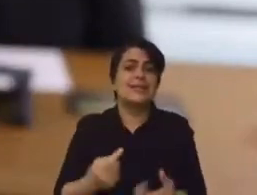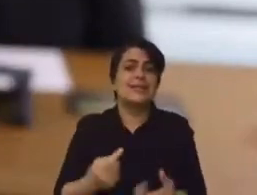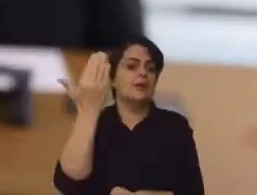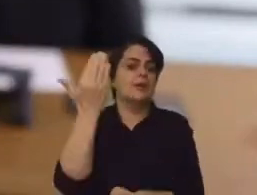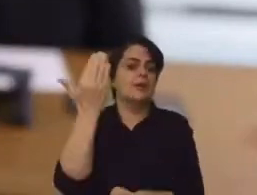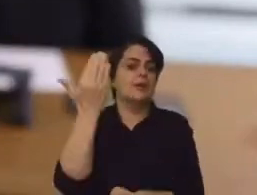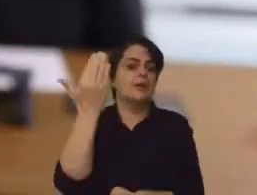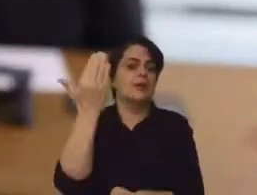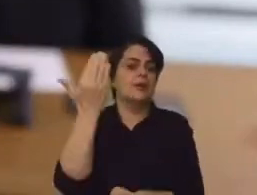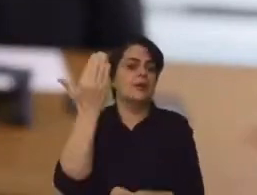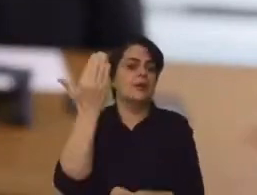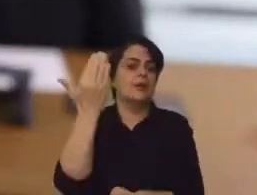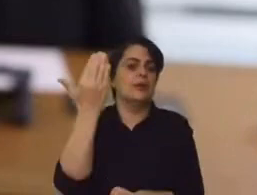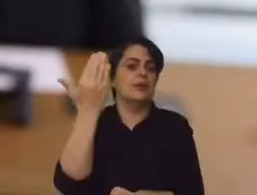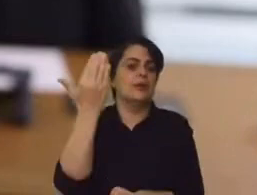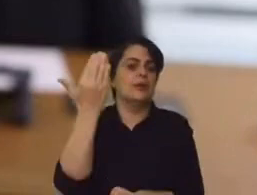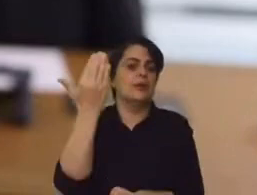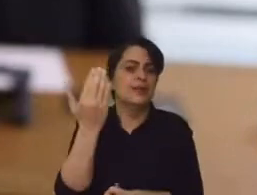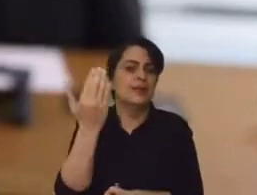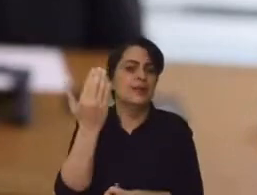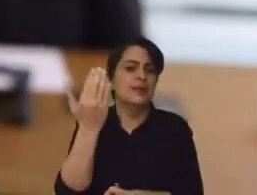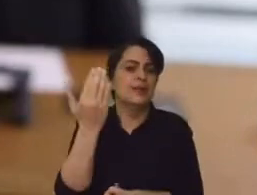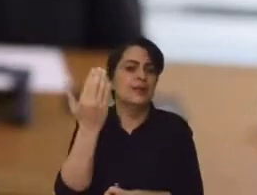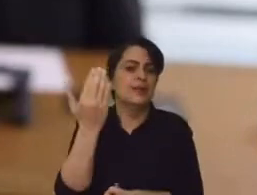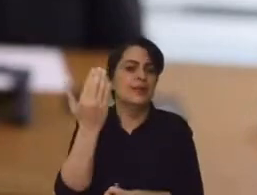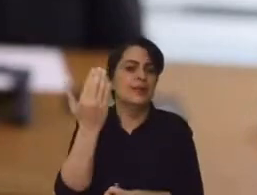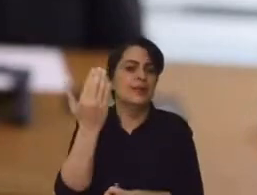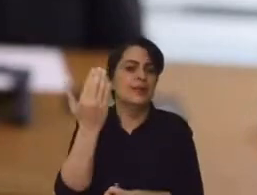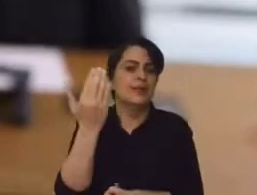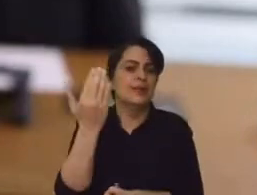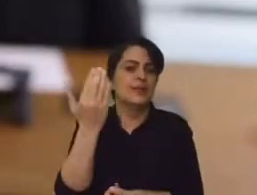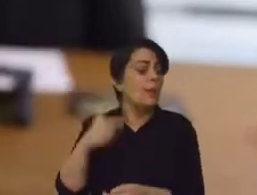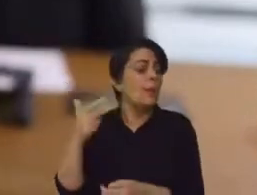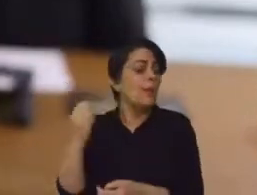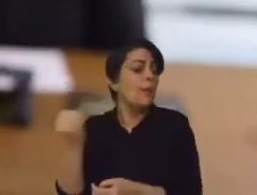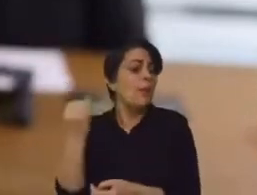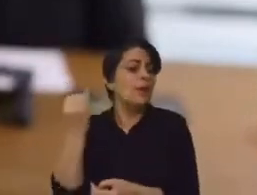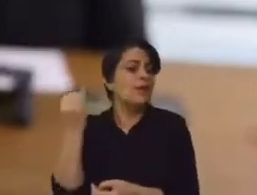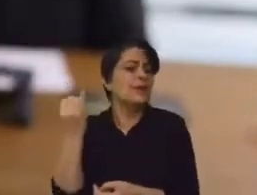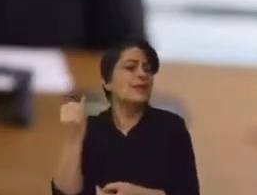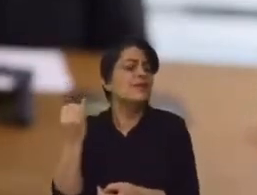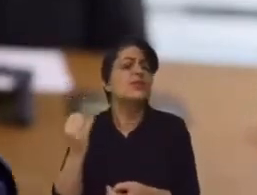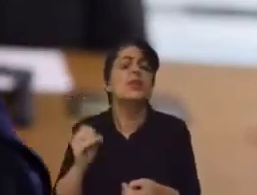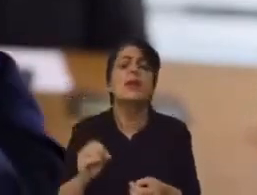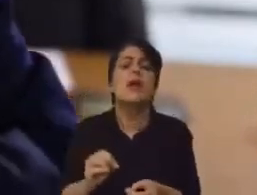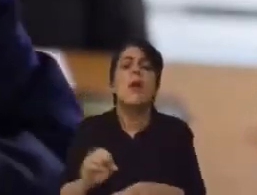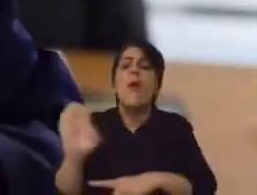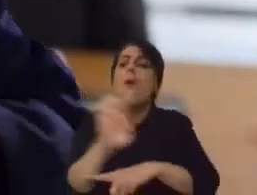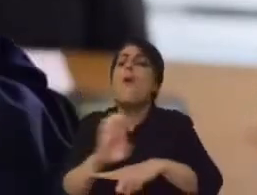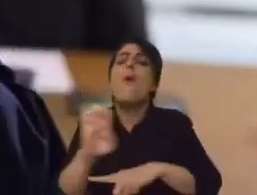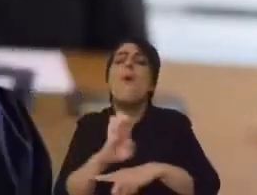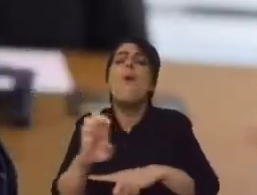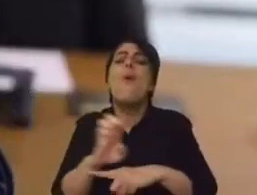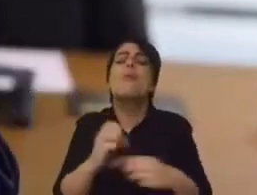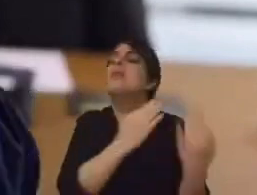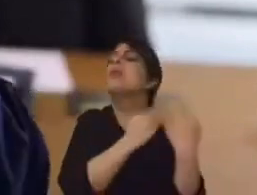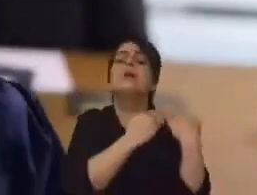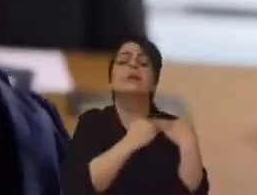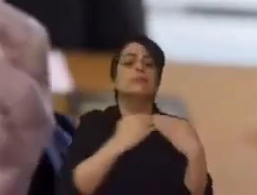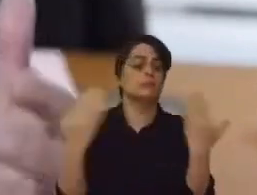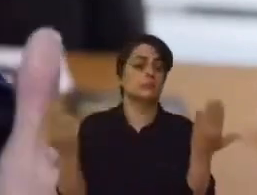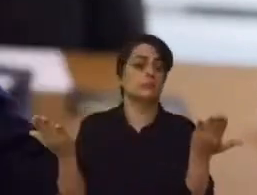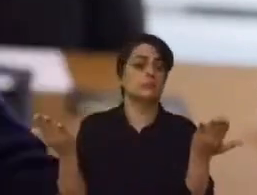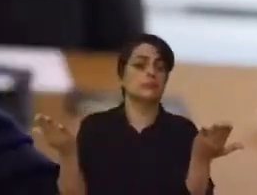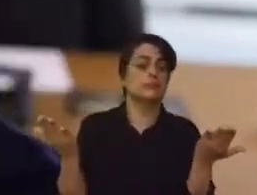E aí entra uma coisa importante, Sérgio, que é uma dúvida que eu tenho, é o papel do Estado. Na hora que você tiver um agrupamento